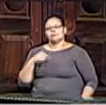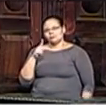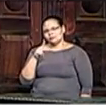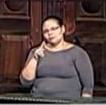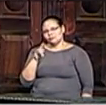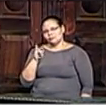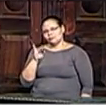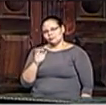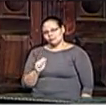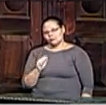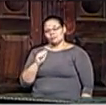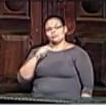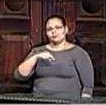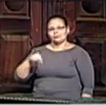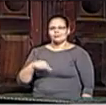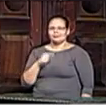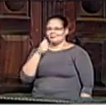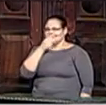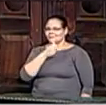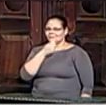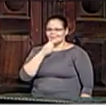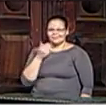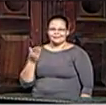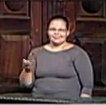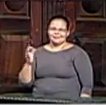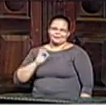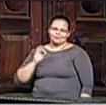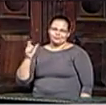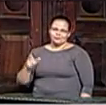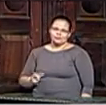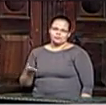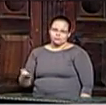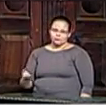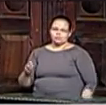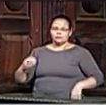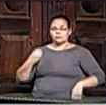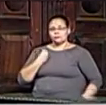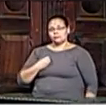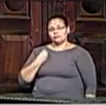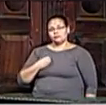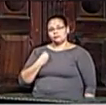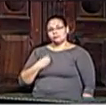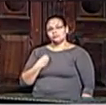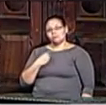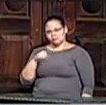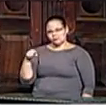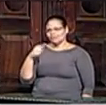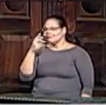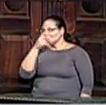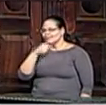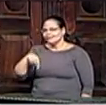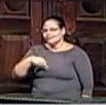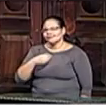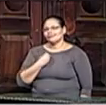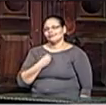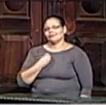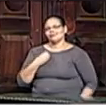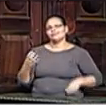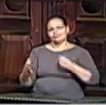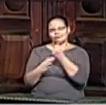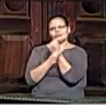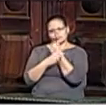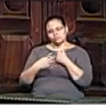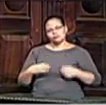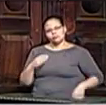previdenciária, onde nós iríamos sacrificar esses policiais que dão a vida para salvar as nossas vidas, para dar segurança para que os